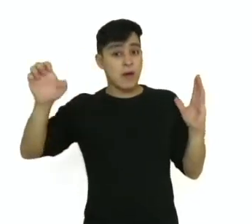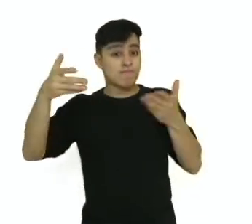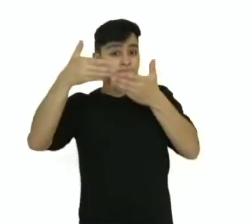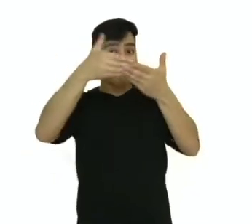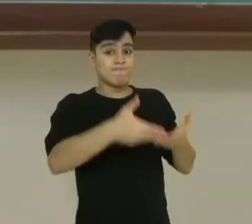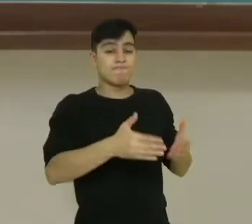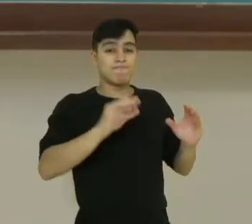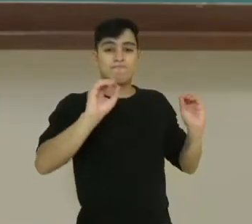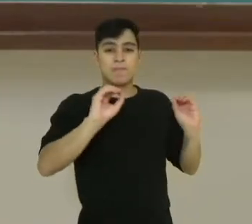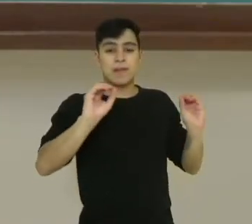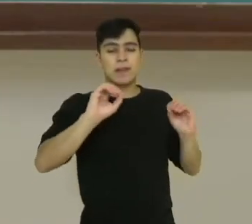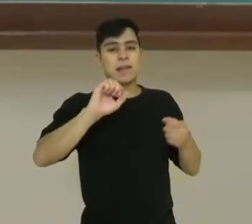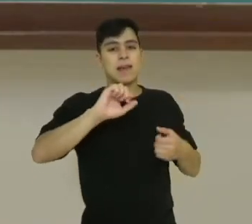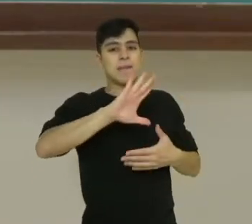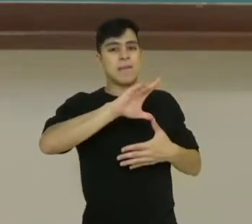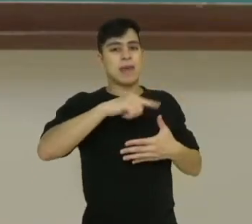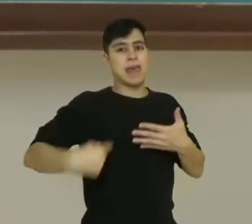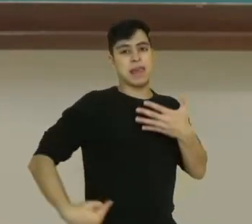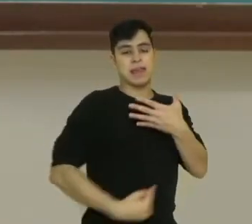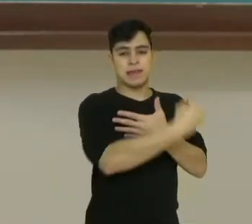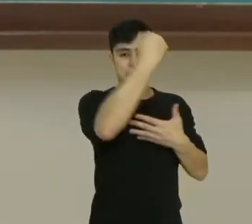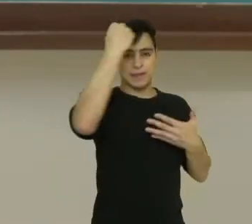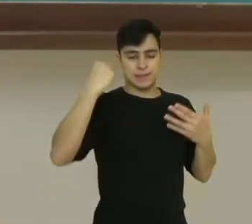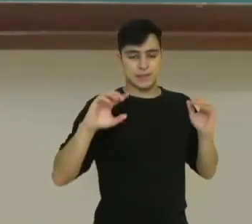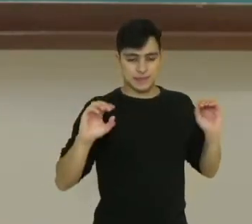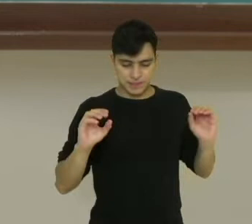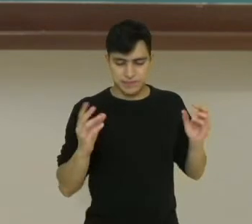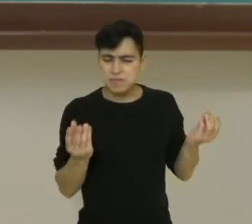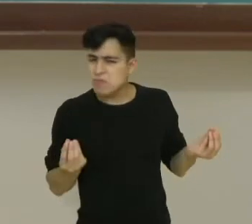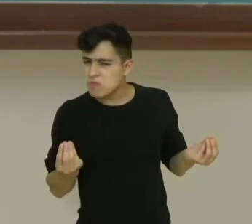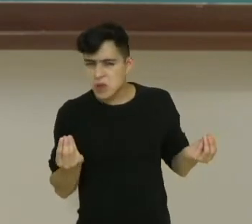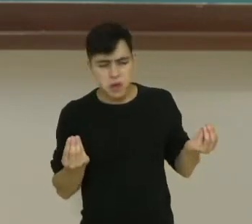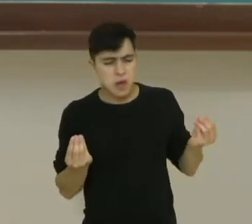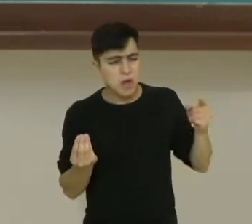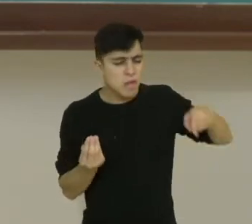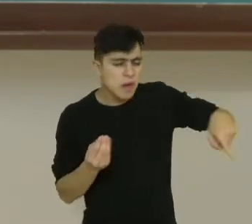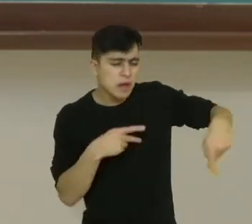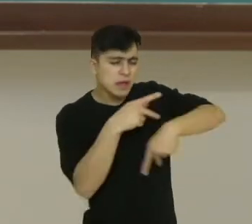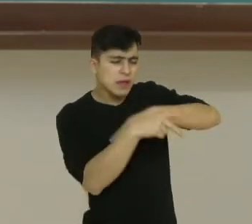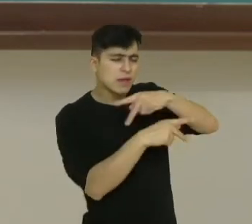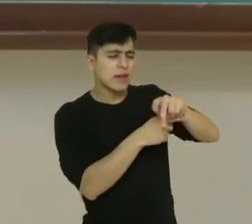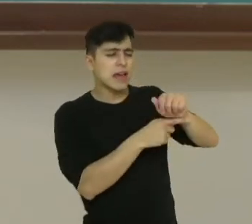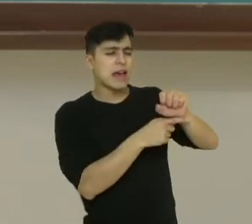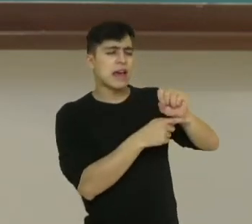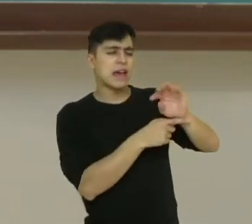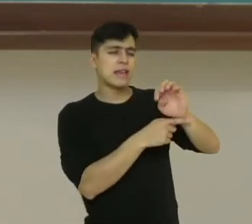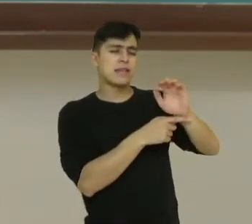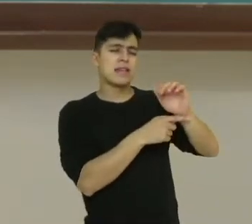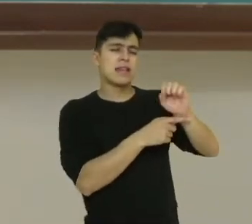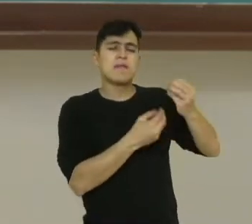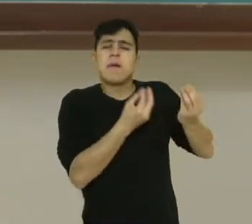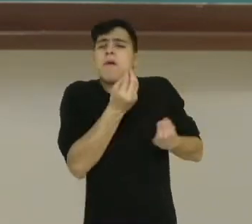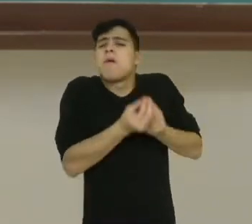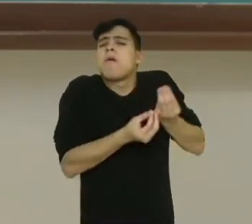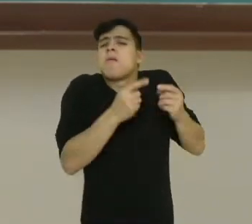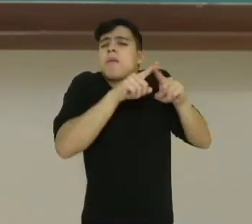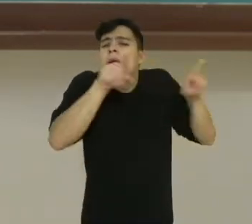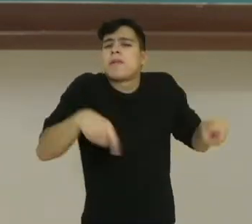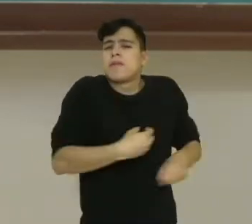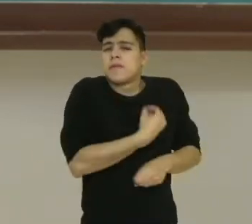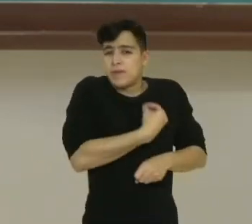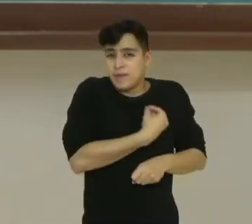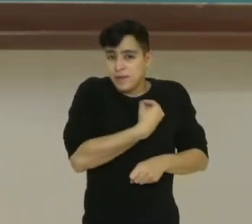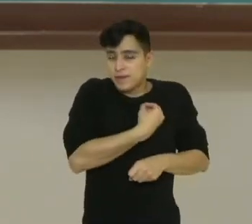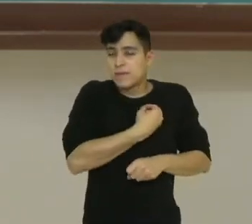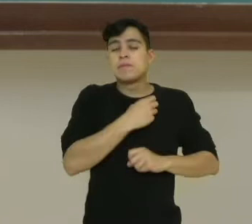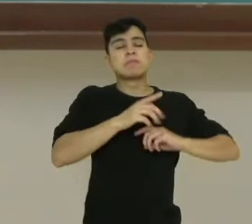gente vai entender como eles viviam, quais eram os costumes deles, né, até a chegada dos europeus, porque depois a